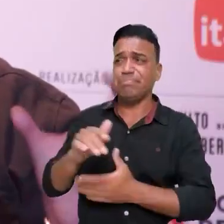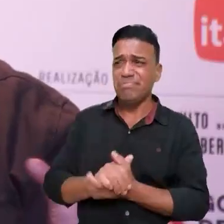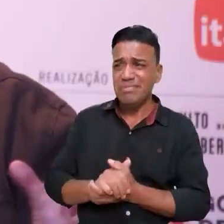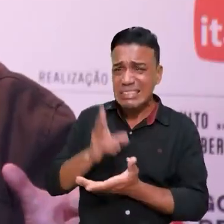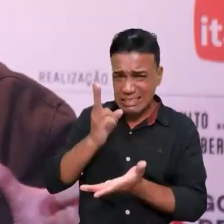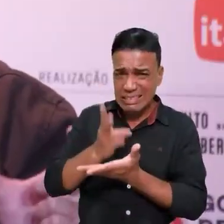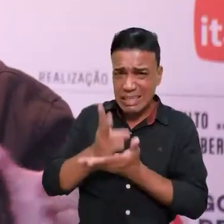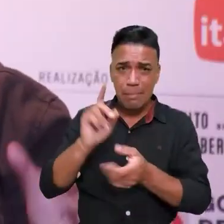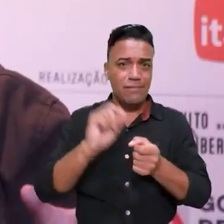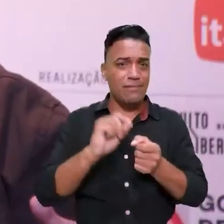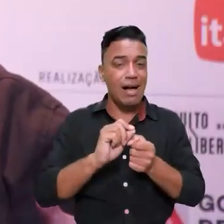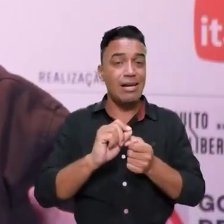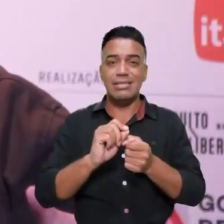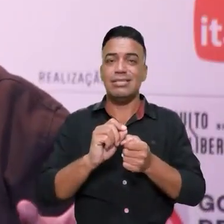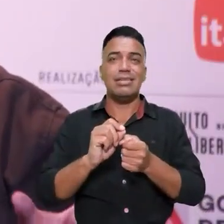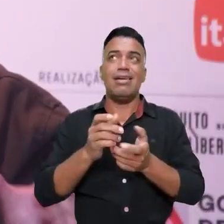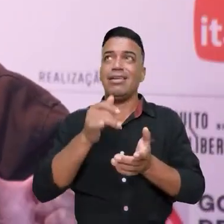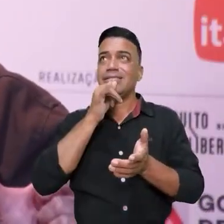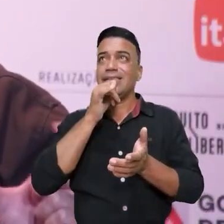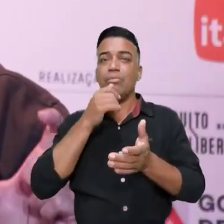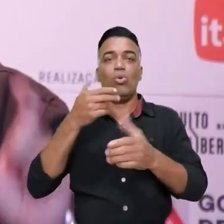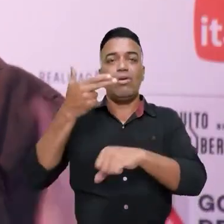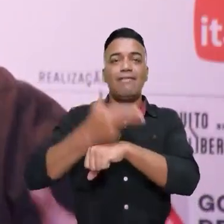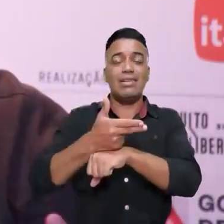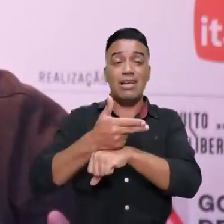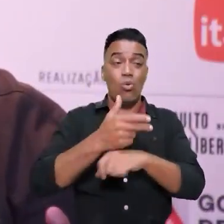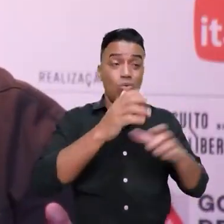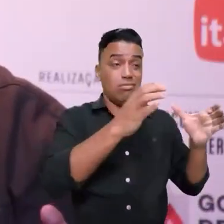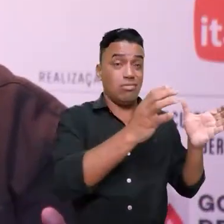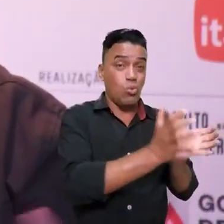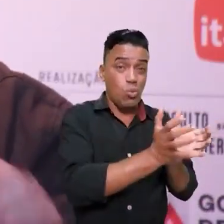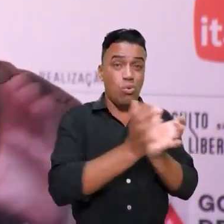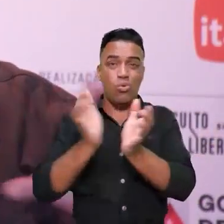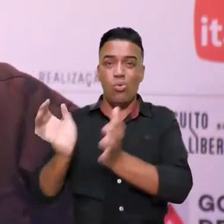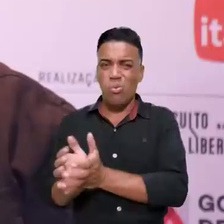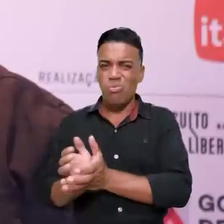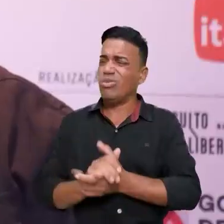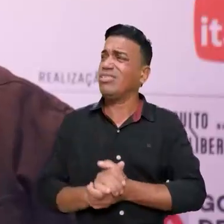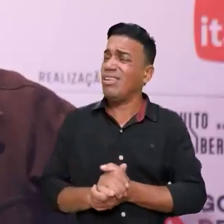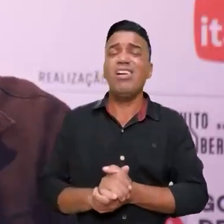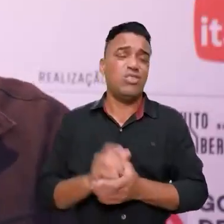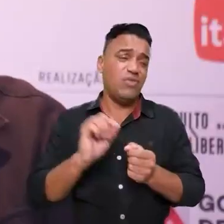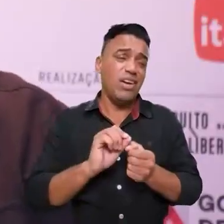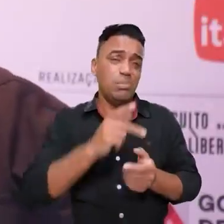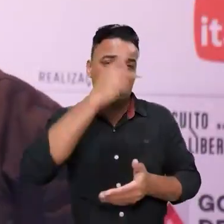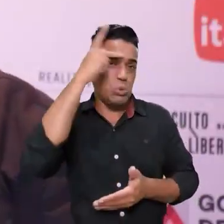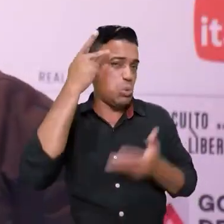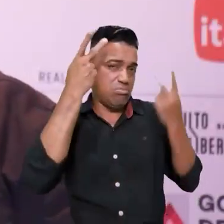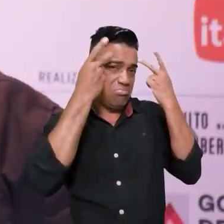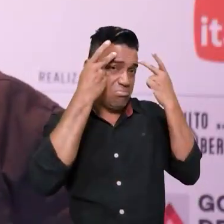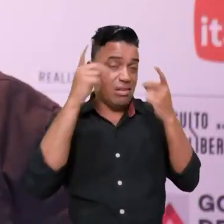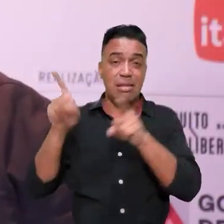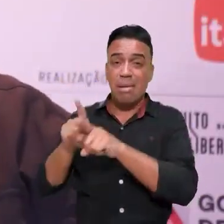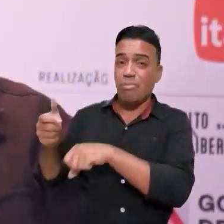Você sempre faz os seus comerciais você sempre faz duas vezes? Não, ultimamente eu tenho feito com gente de verdade e com